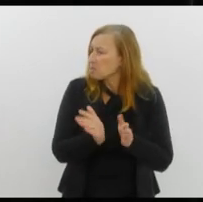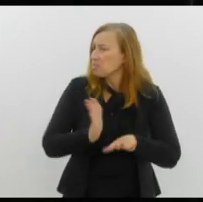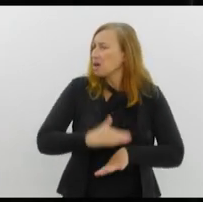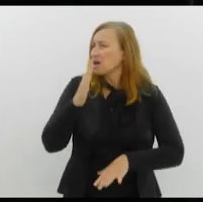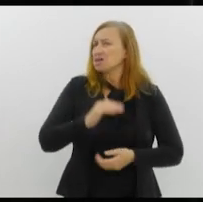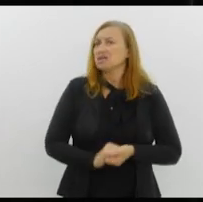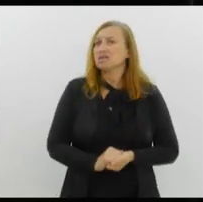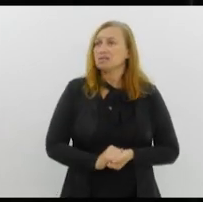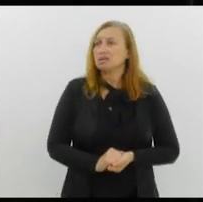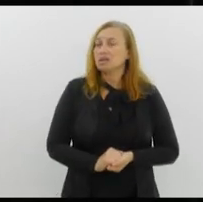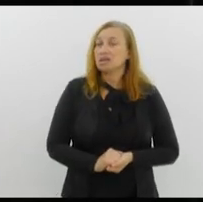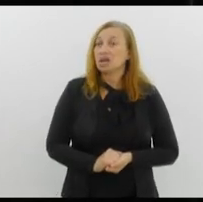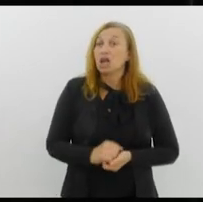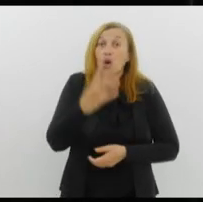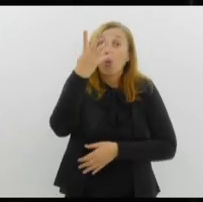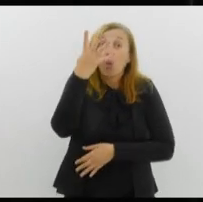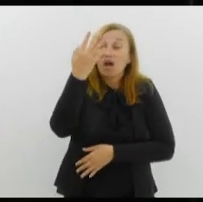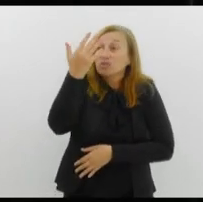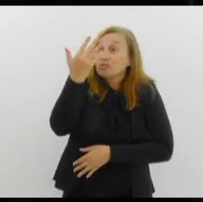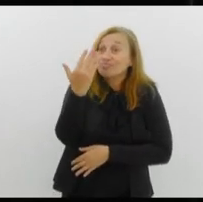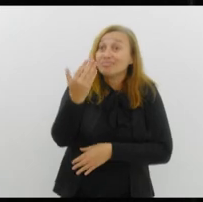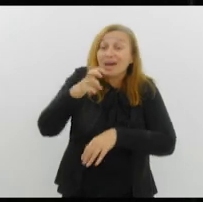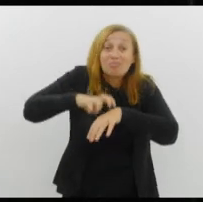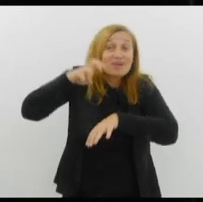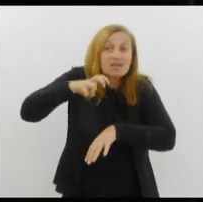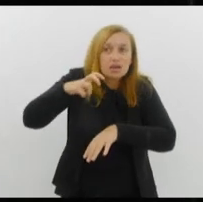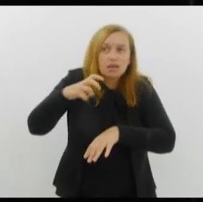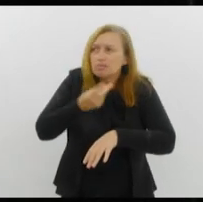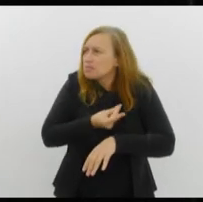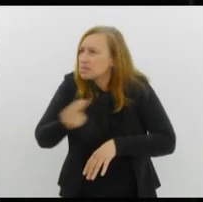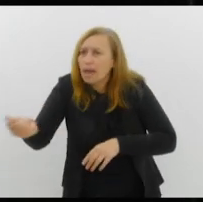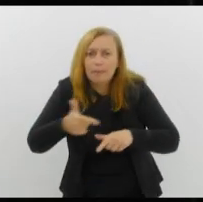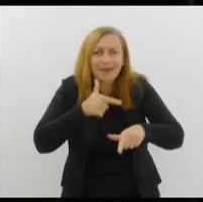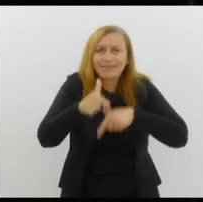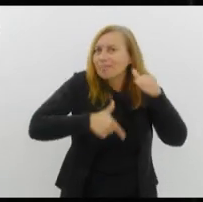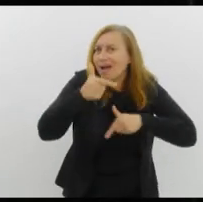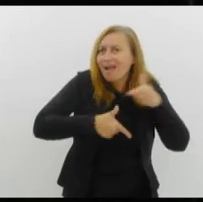aqueles que acordam 4 horas da manhã